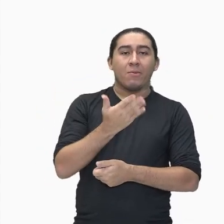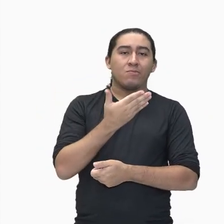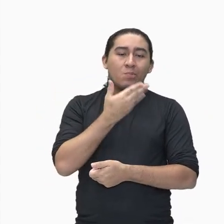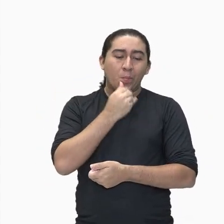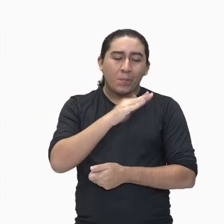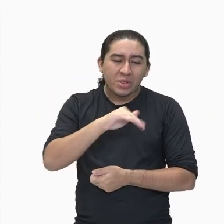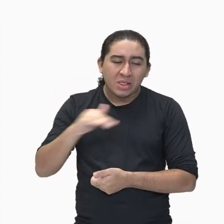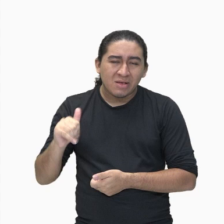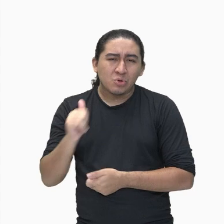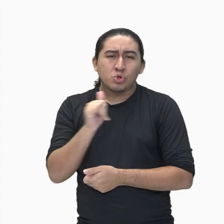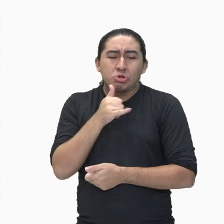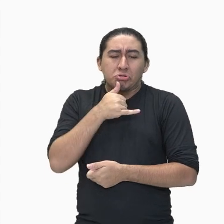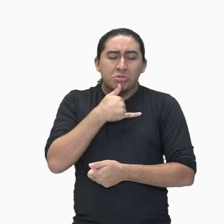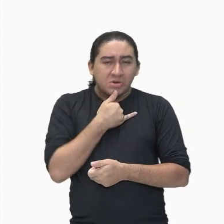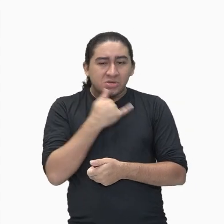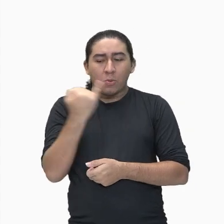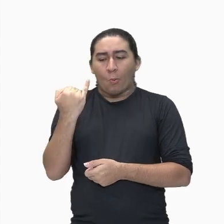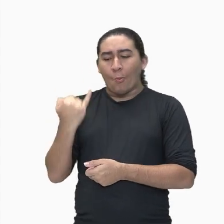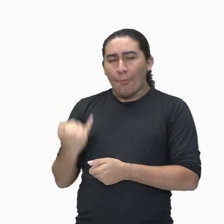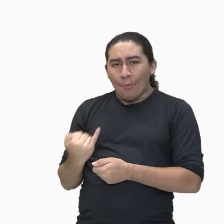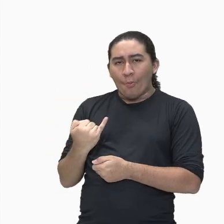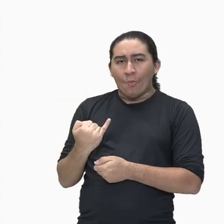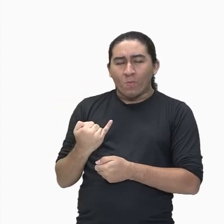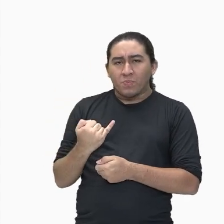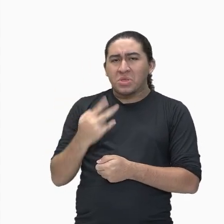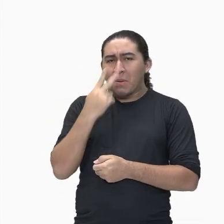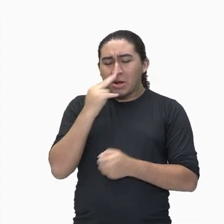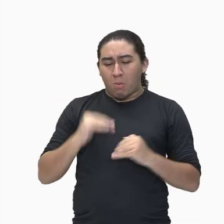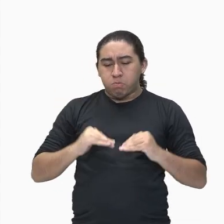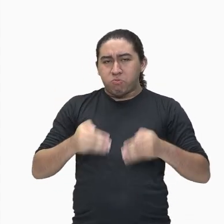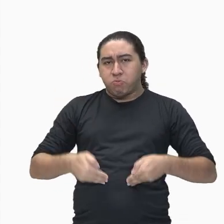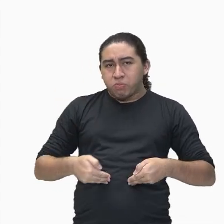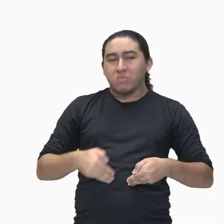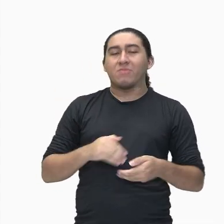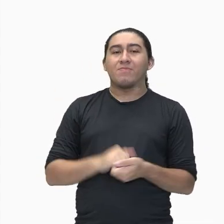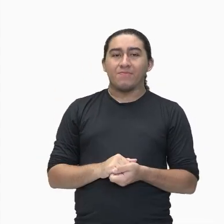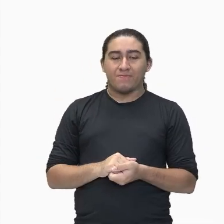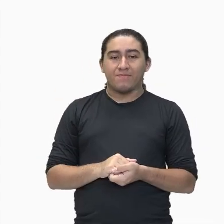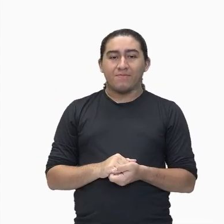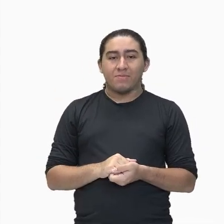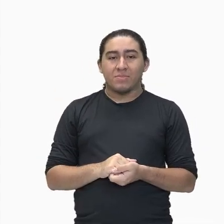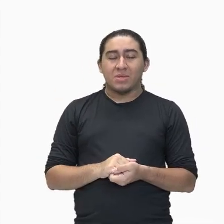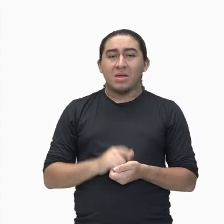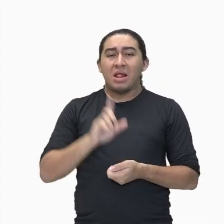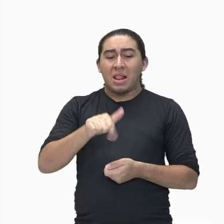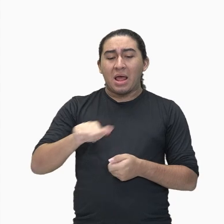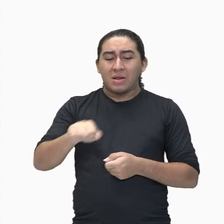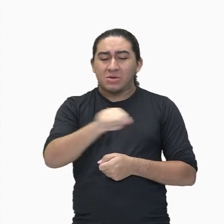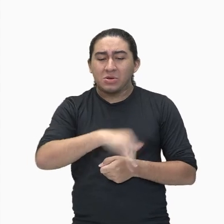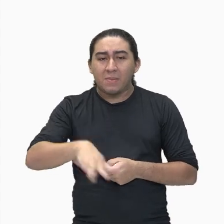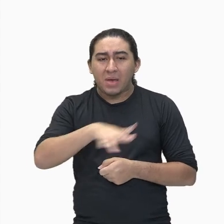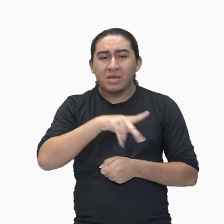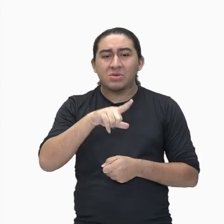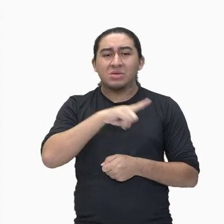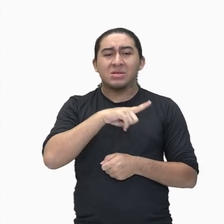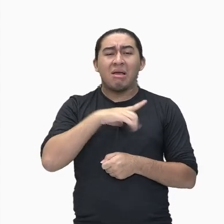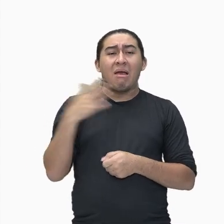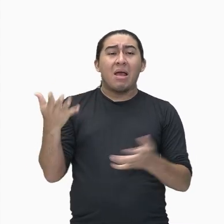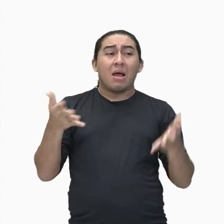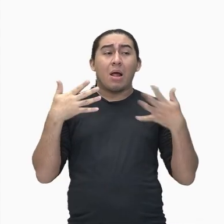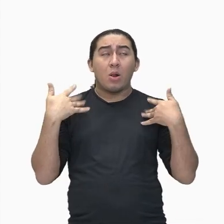triste, magro e barrigudinho do sertão de Pernambuco. na soalheira danada